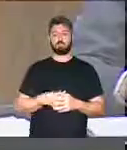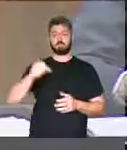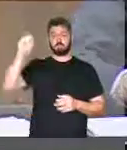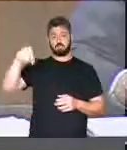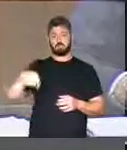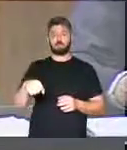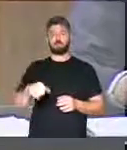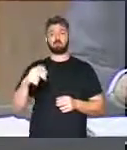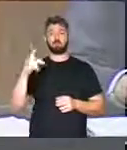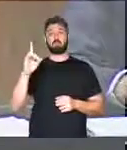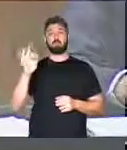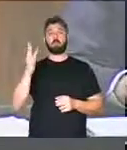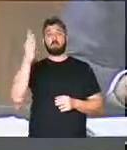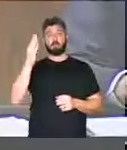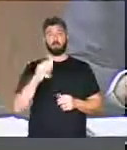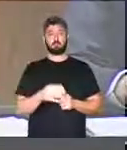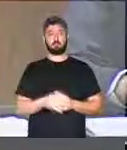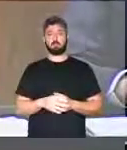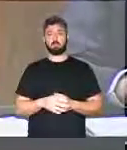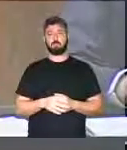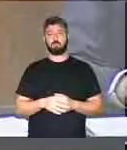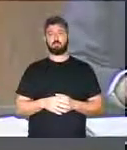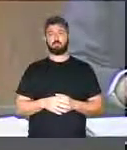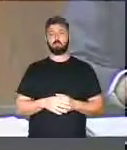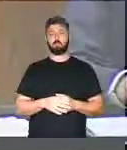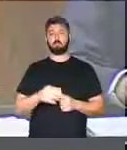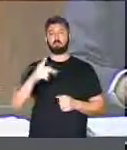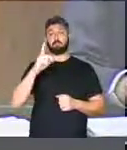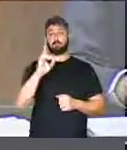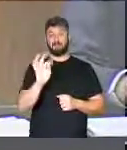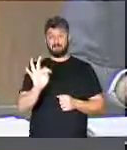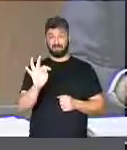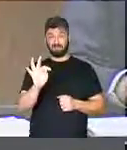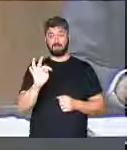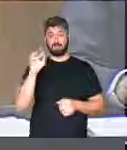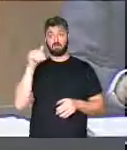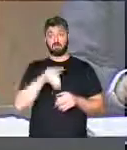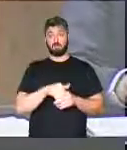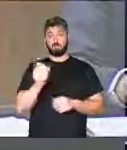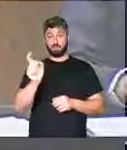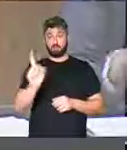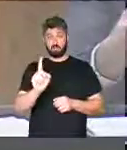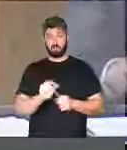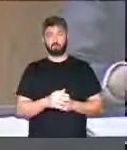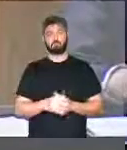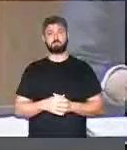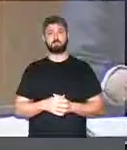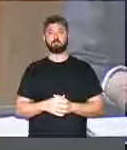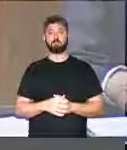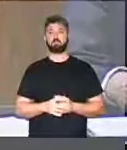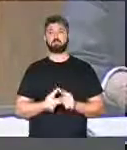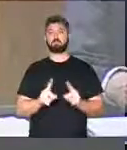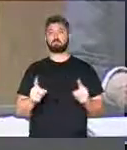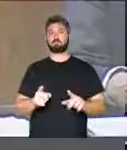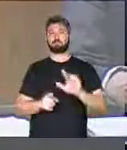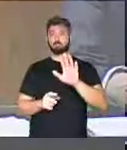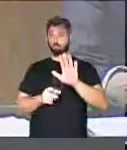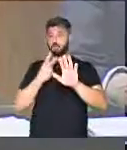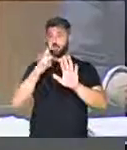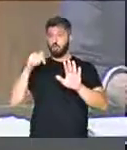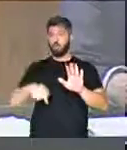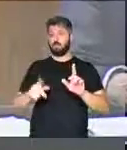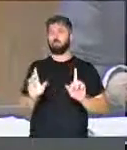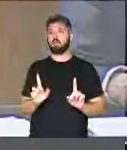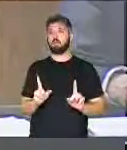A base vota sim. Como vota o PDT? Senhor presidente, o PDT vota não. Mas eu quero registrar